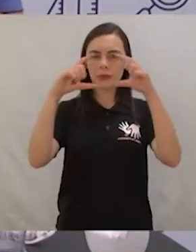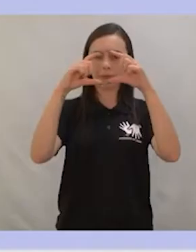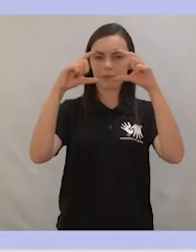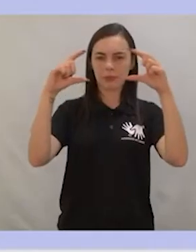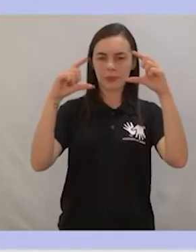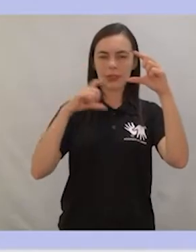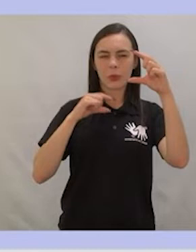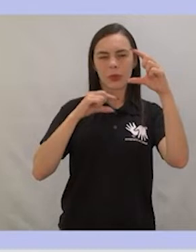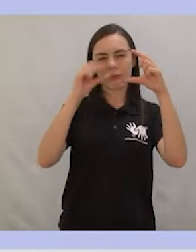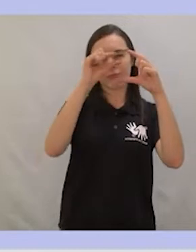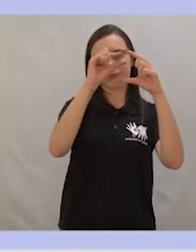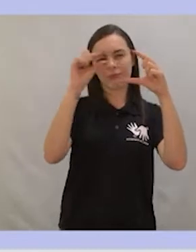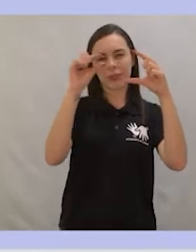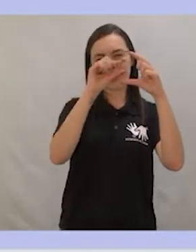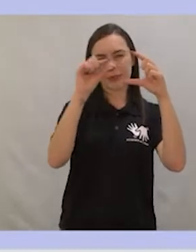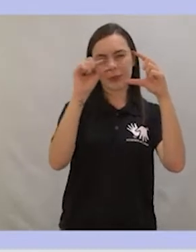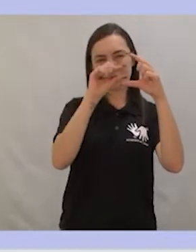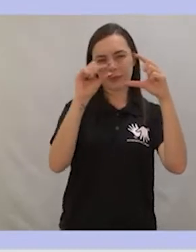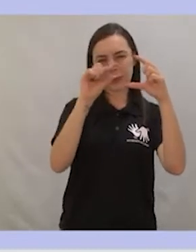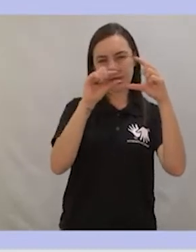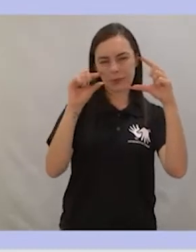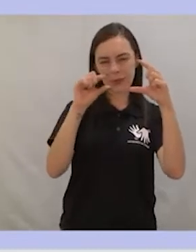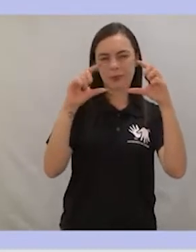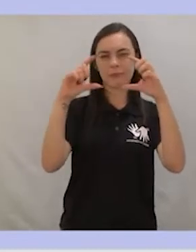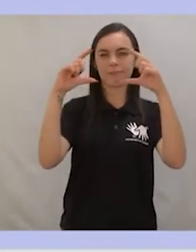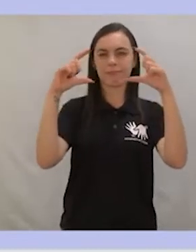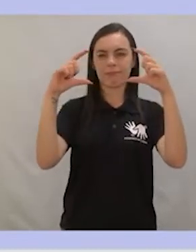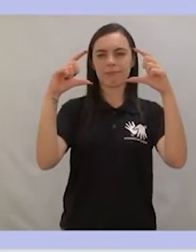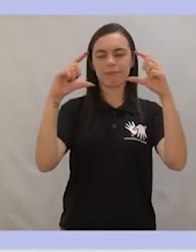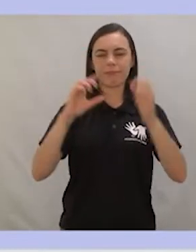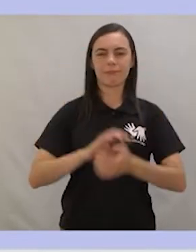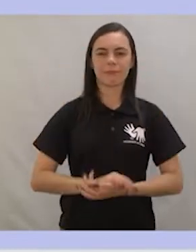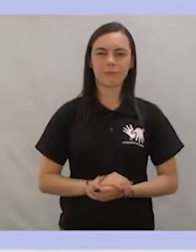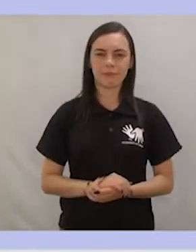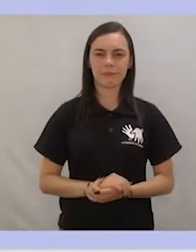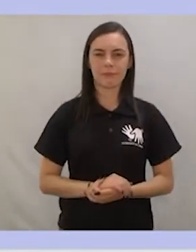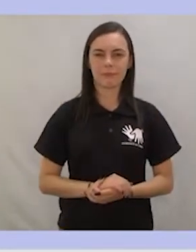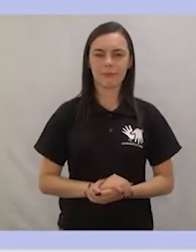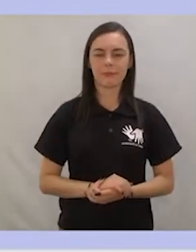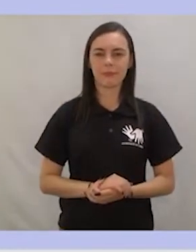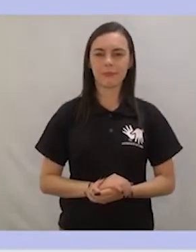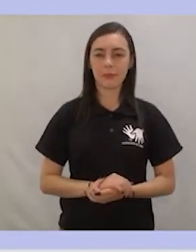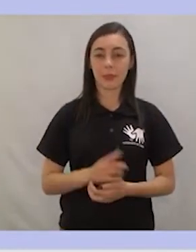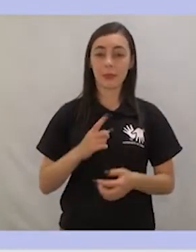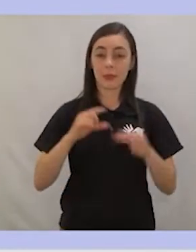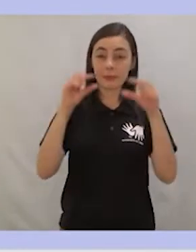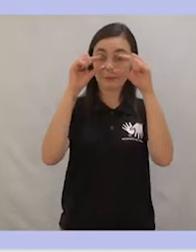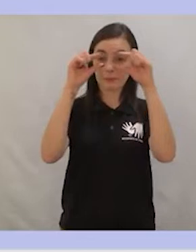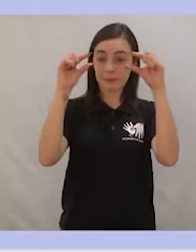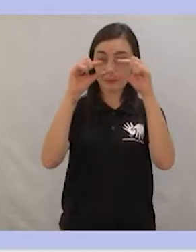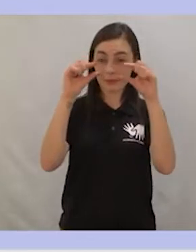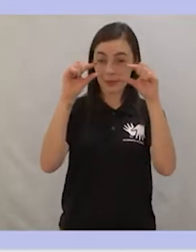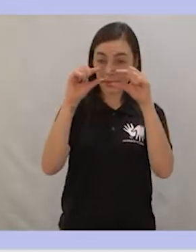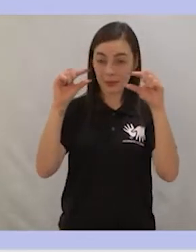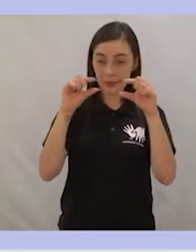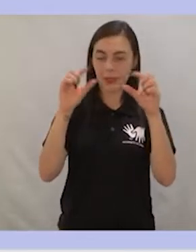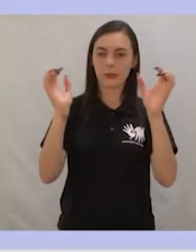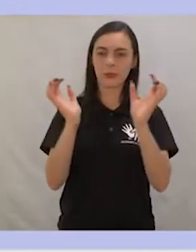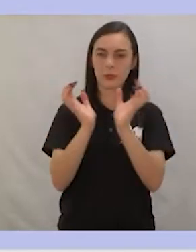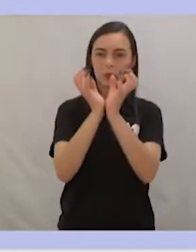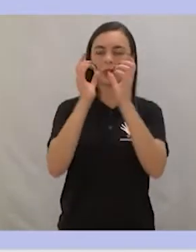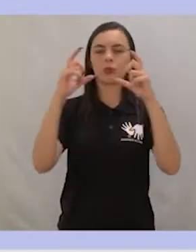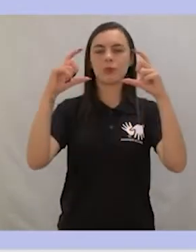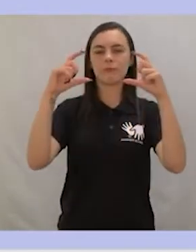Quando nós juntamos todos os versos, todas as linhas, a gente faz uma estrofe. Então, a gente juntando elas, é o conjunto